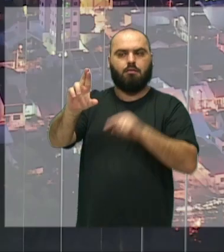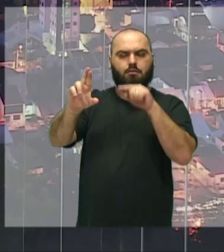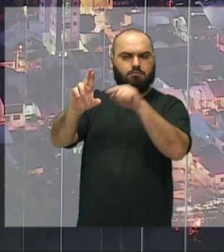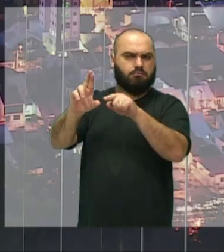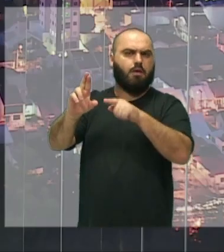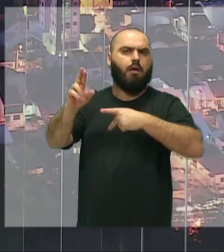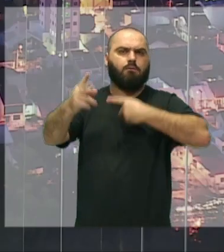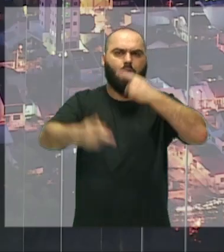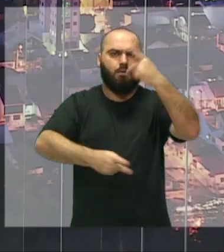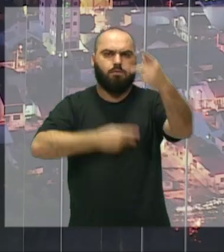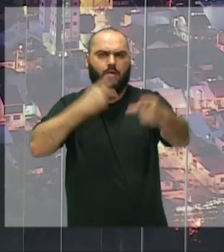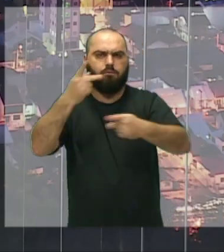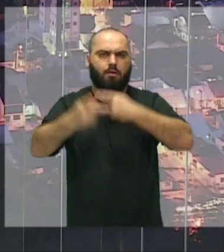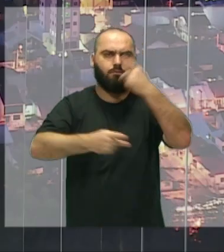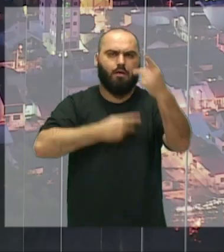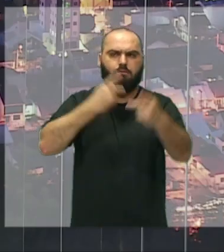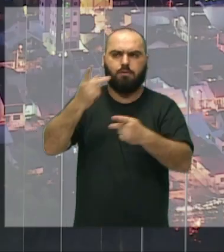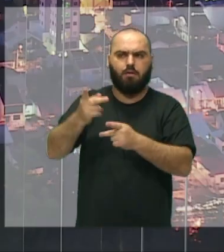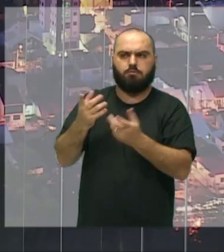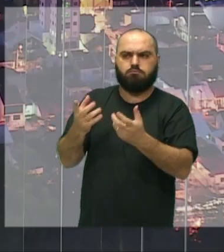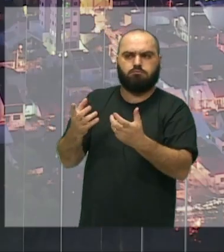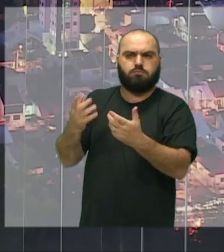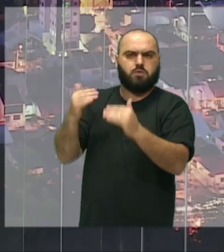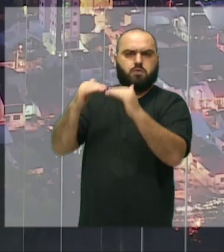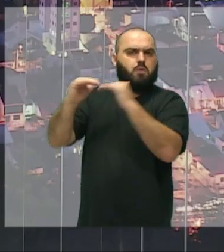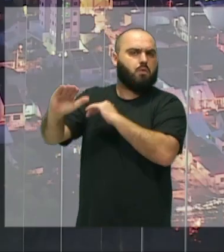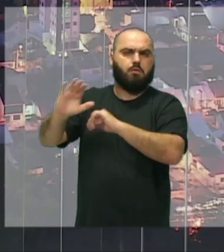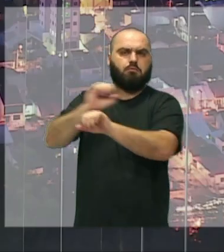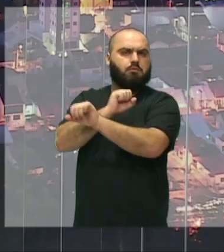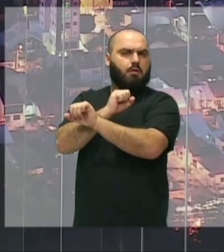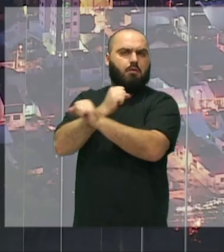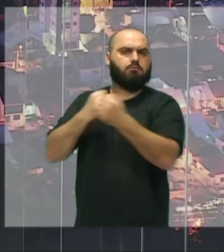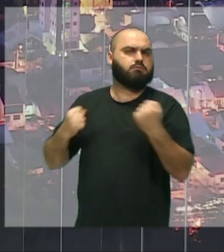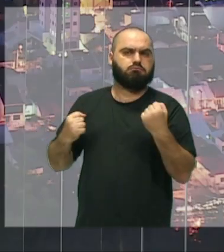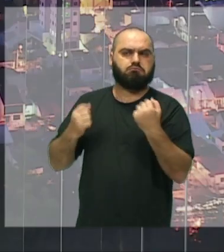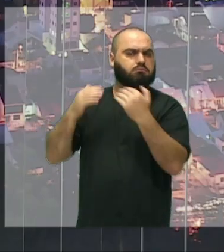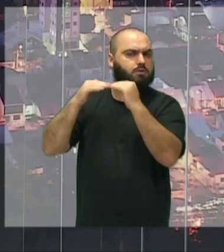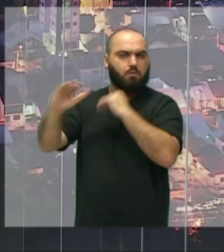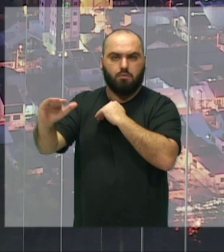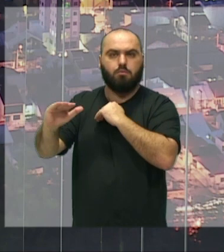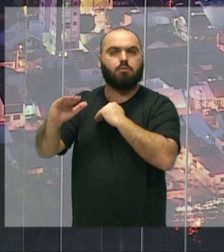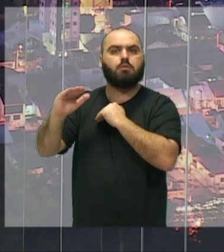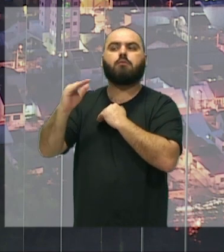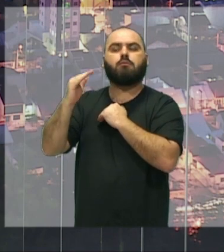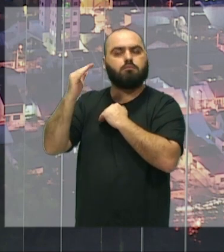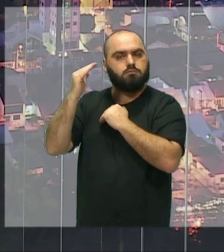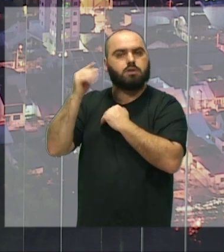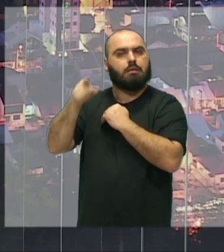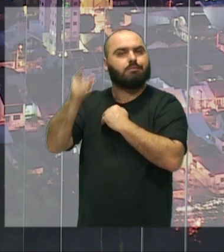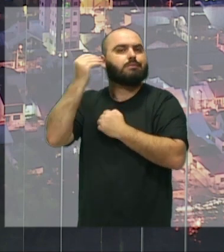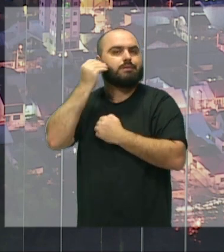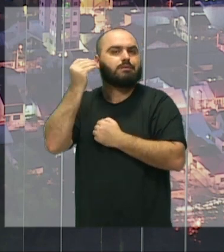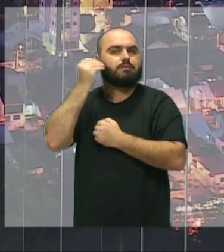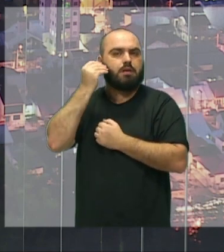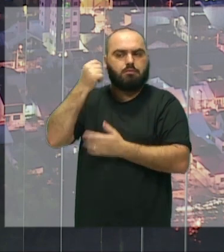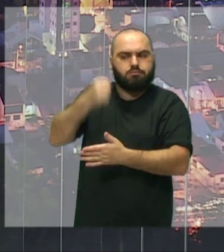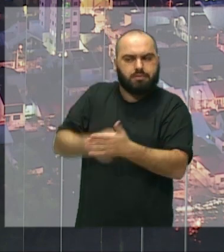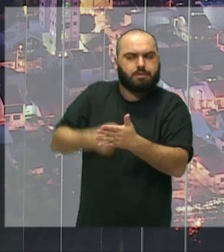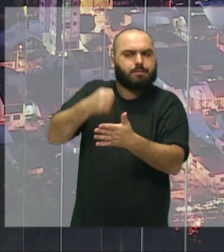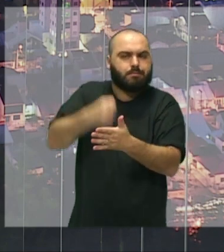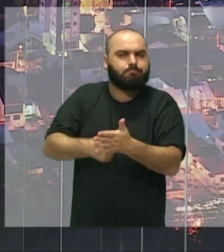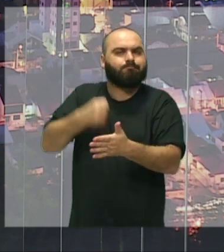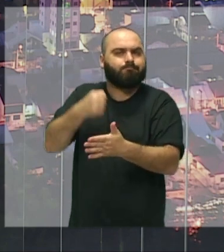condenando a todas as formas de abolição e tentando fazer com que o governo fizesse. Ele foi um dos que mais batalhou para